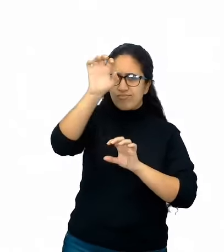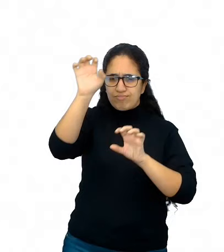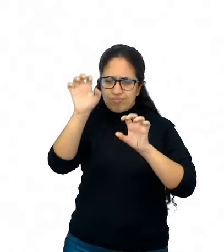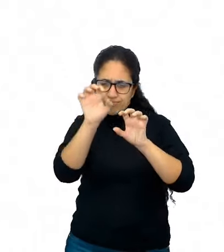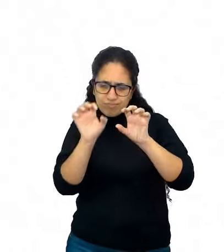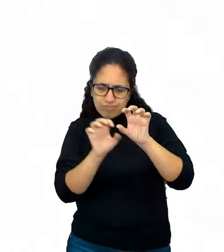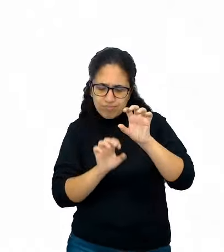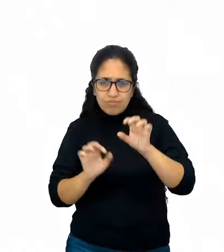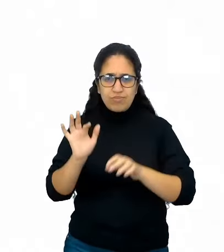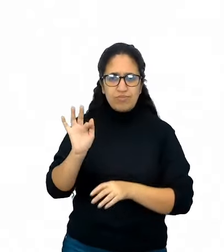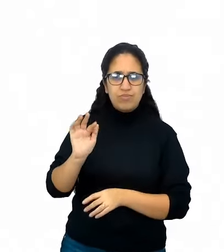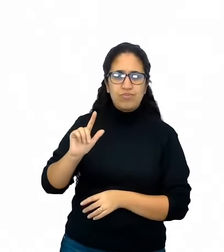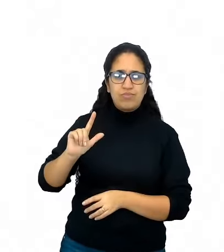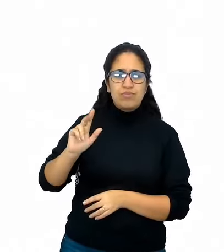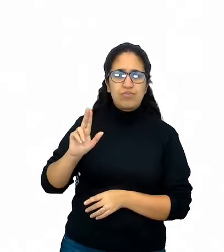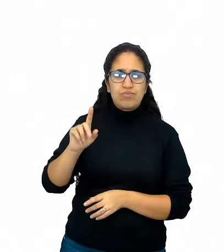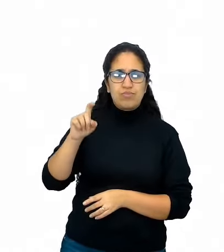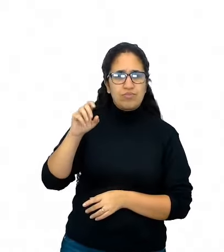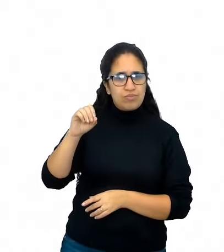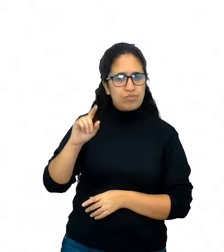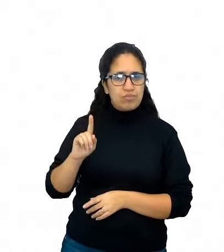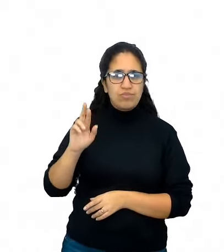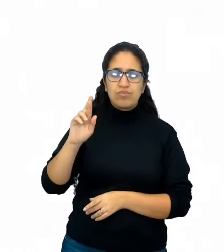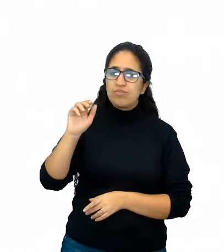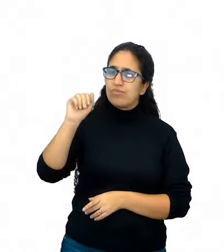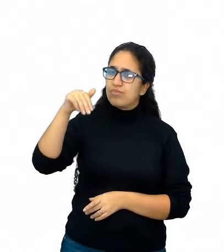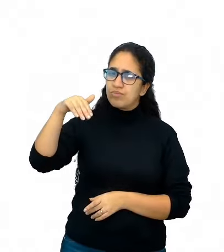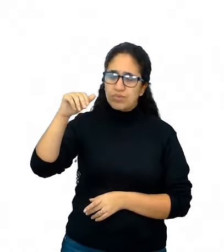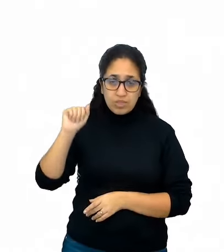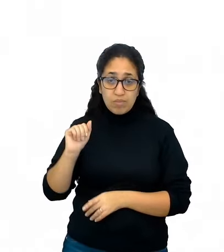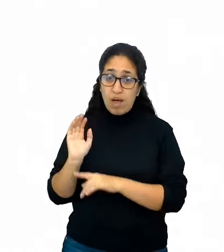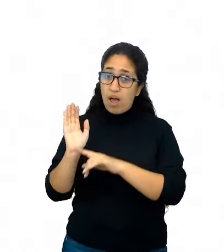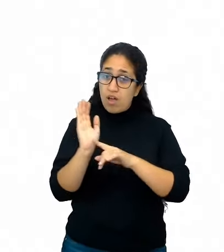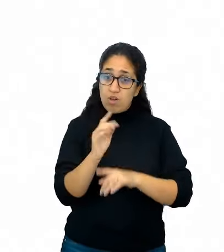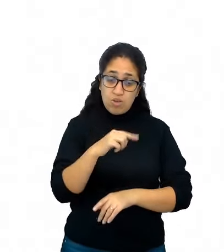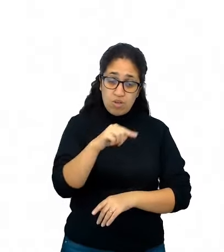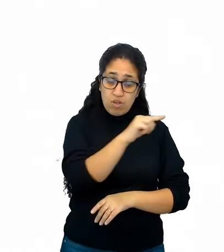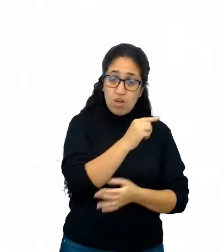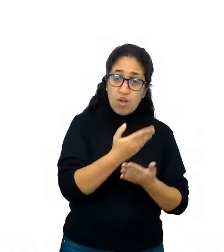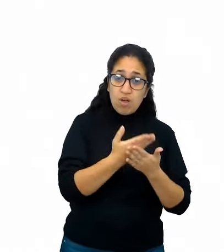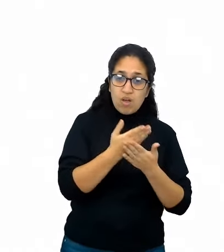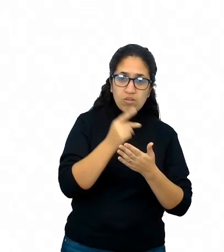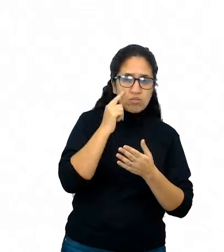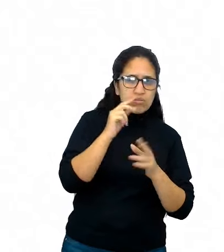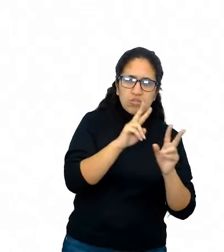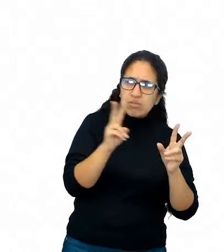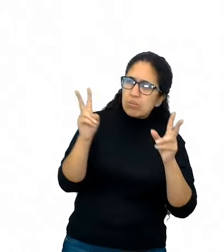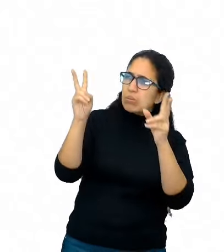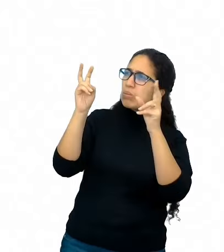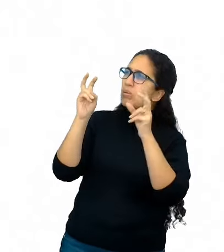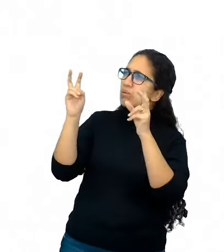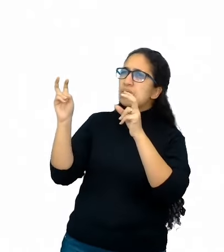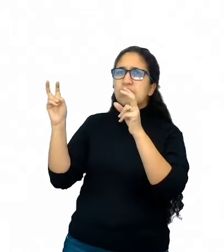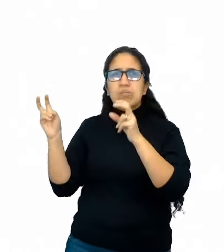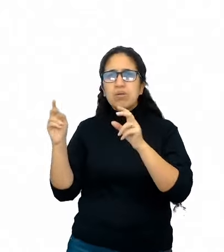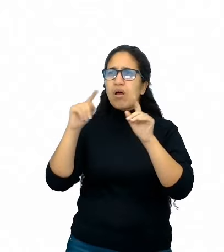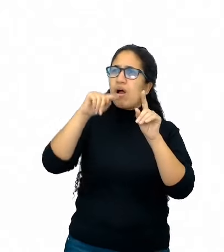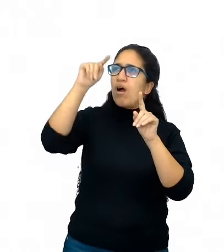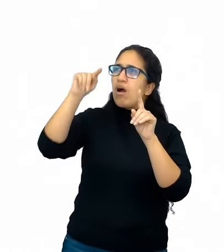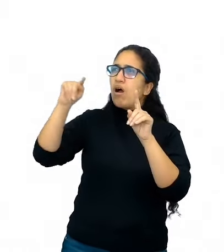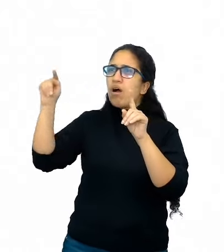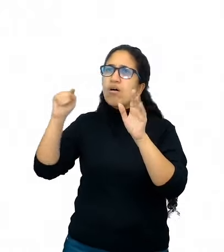que, entre alguns benefícios, ajuda o estudante a visualizar, por meio de grafo, toda a estrutura